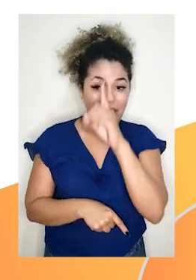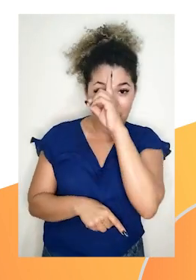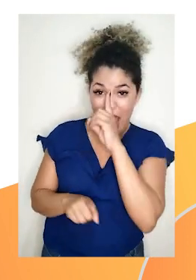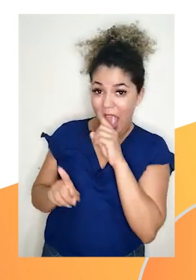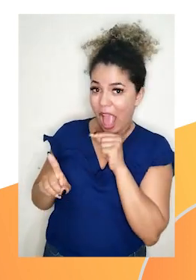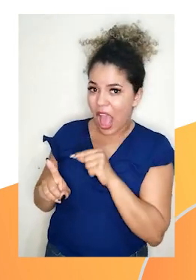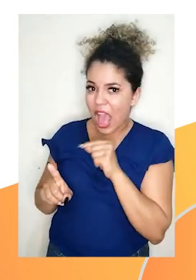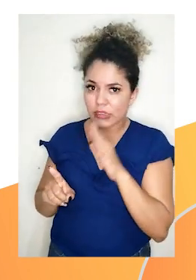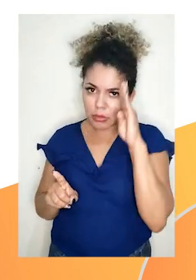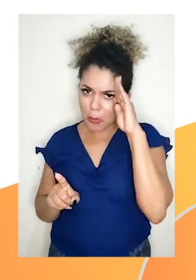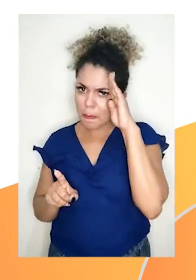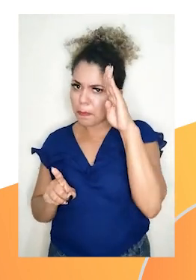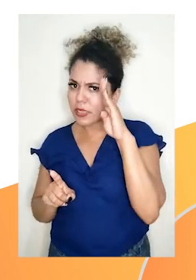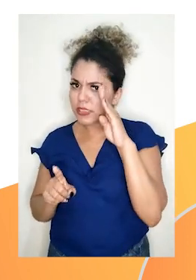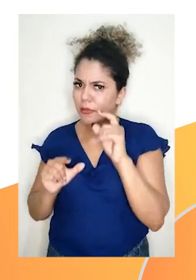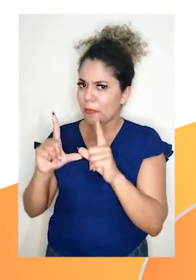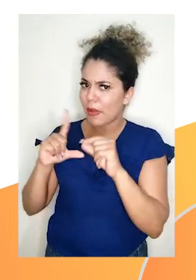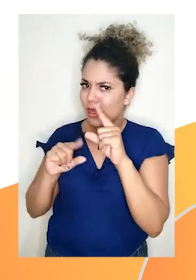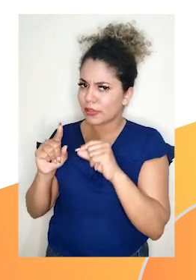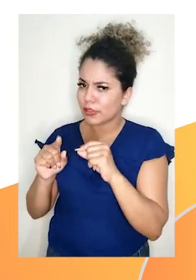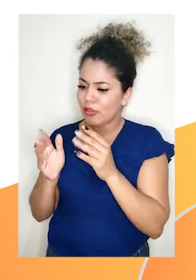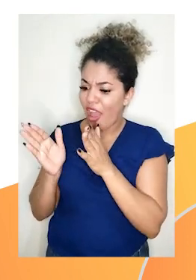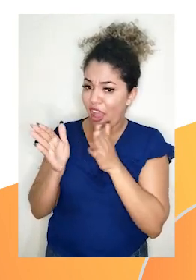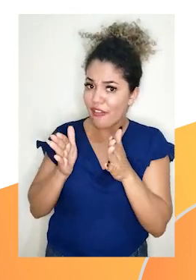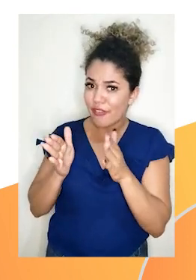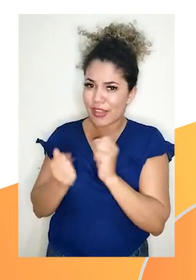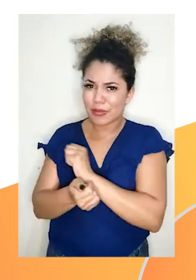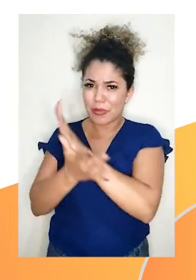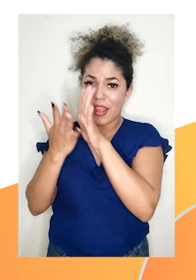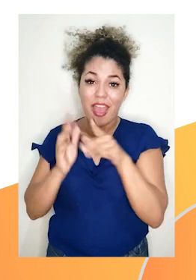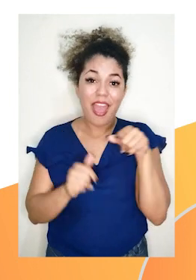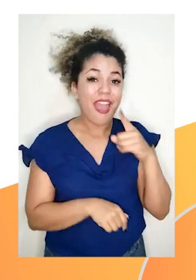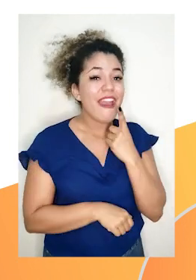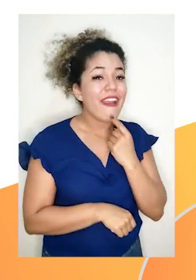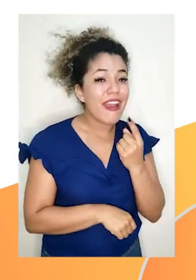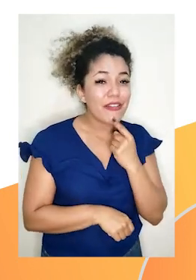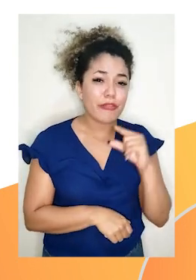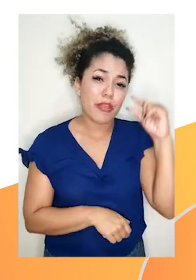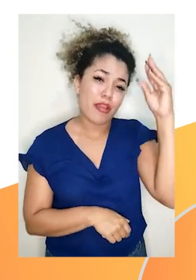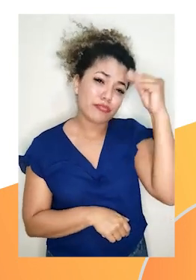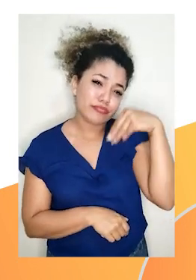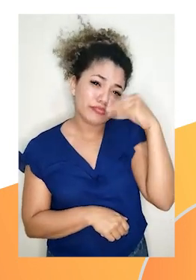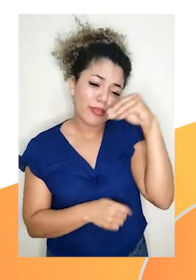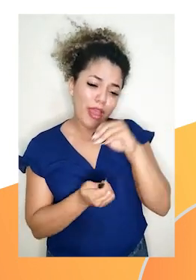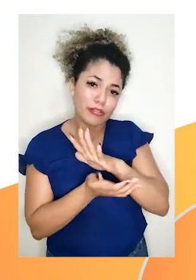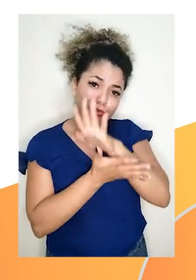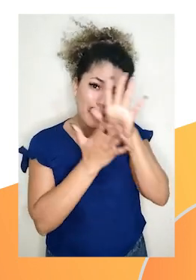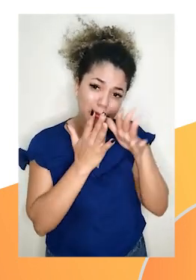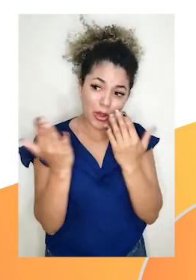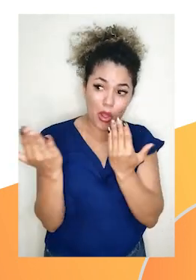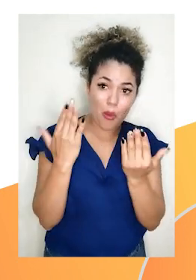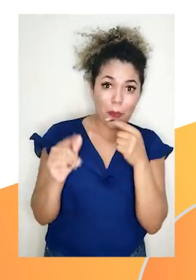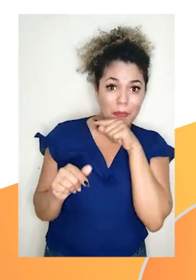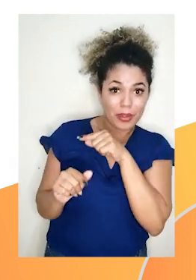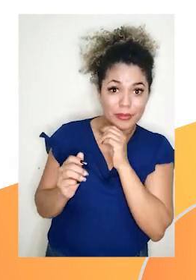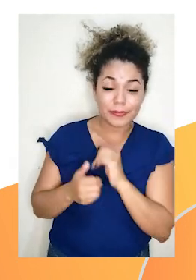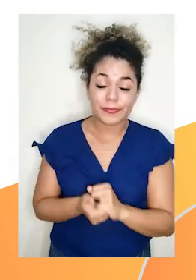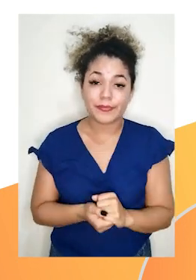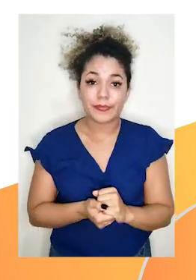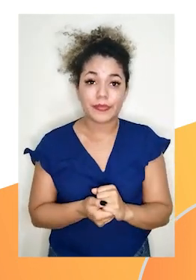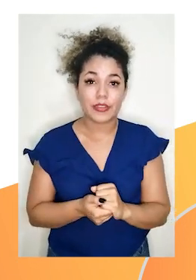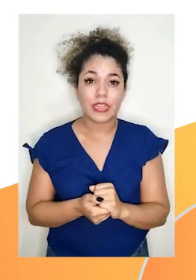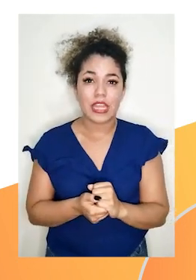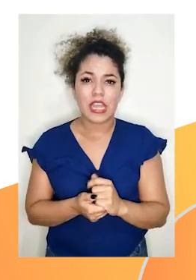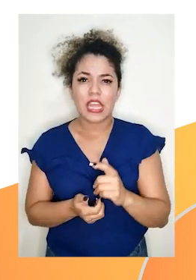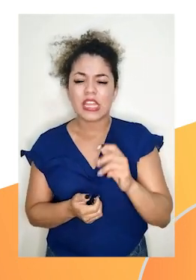que é a fase principal de uma estrela, que é um intenso brilho, a gigante vermelha ela tem menos brilho comparado. Em